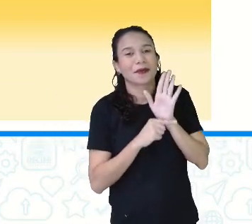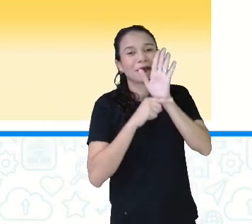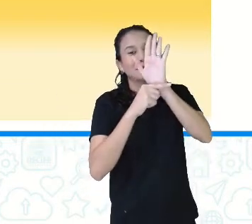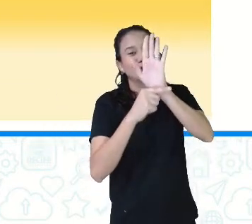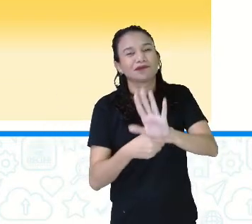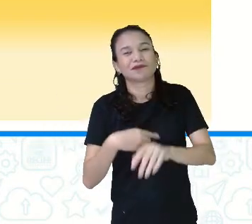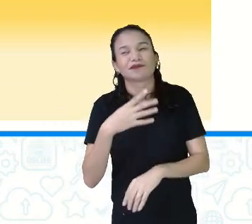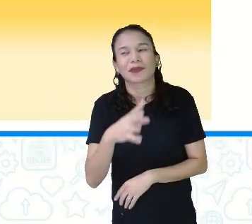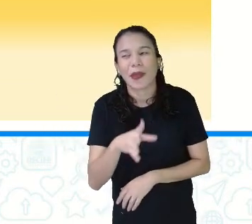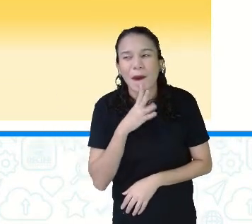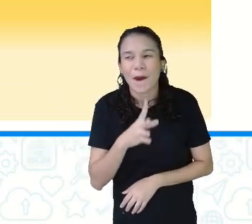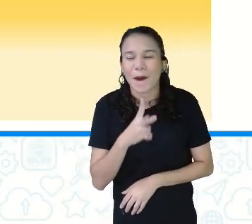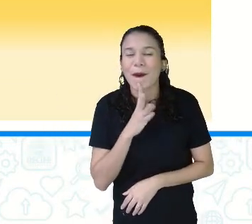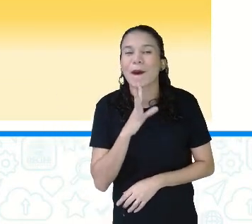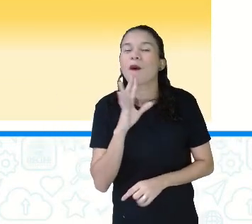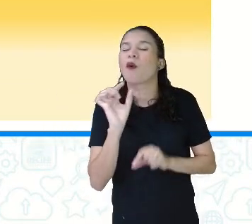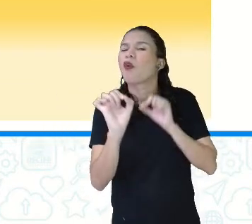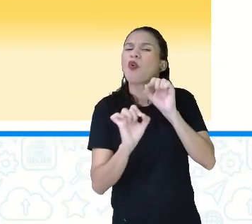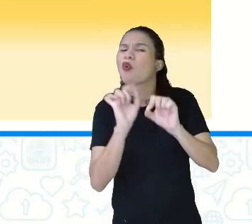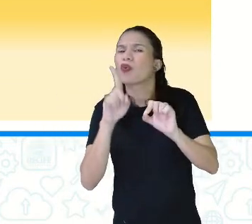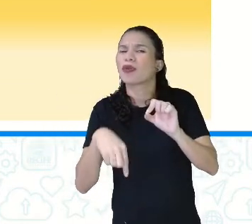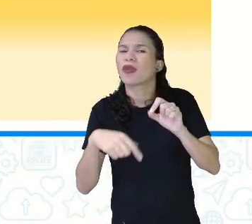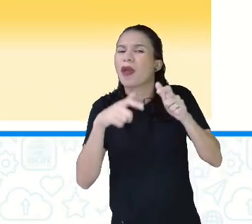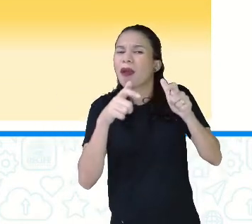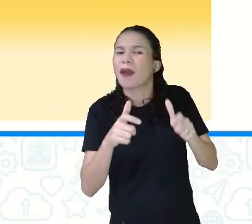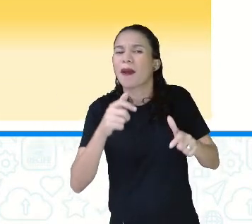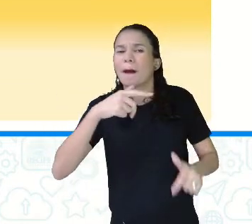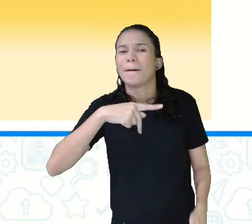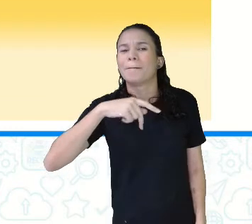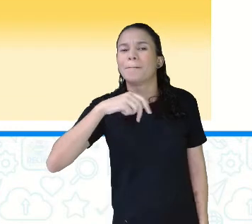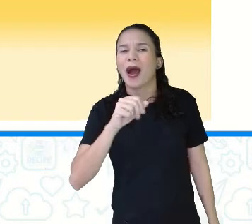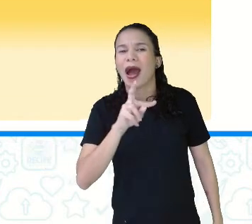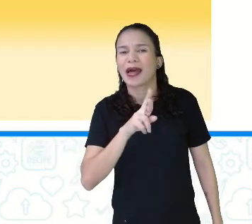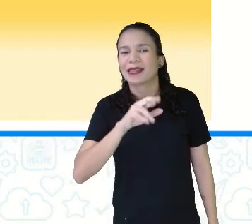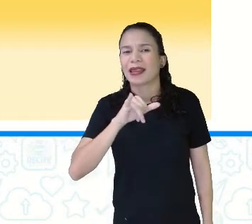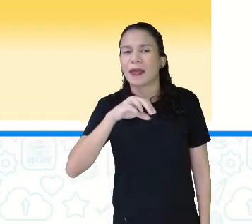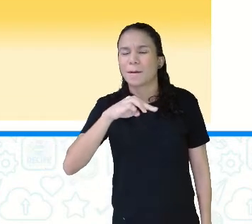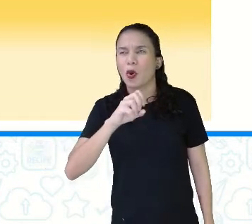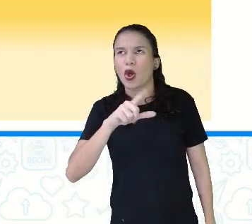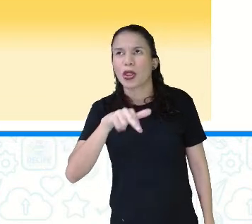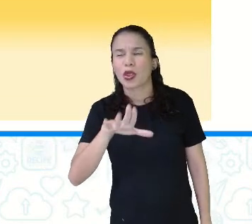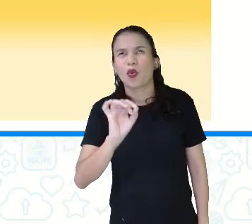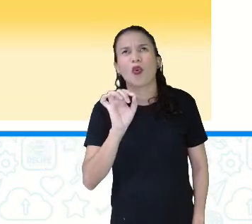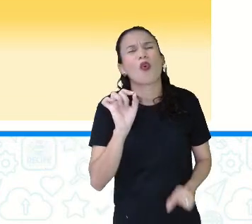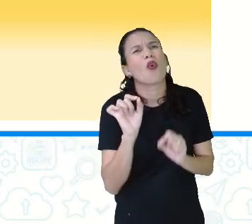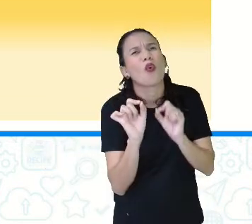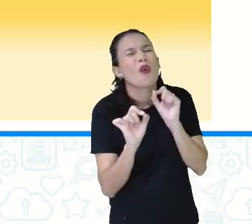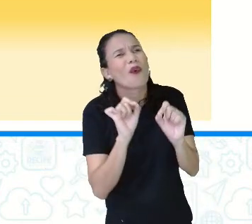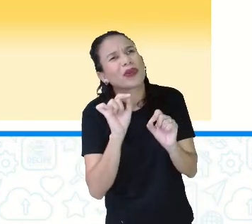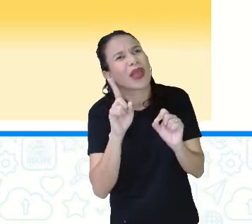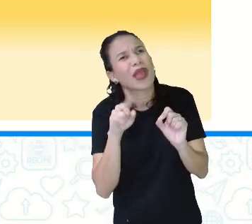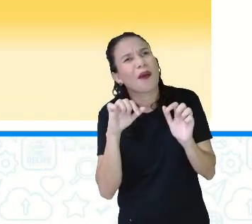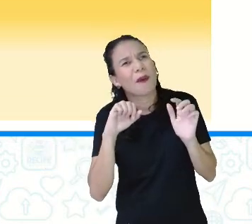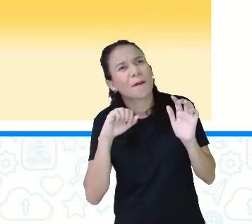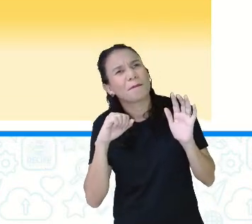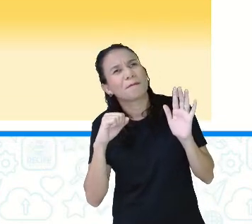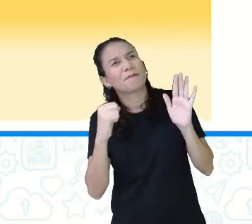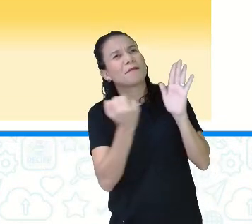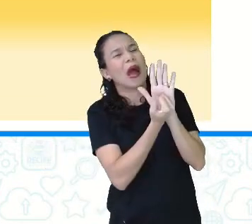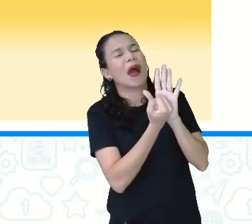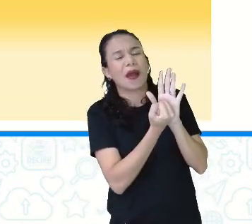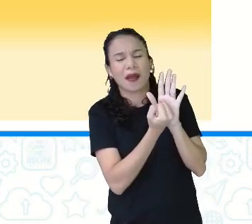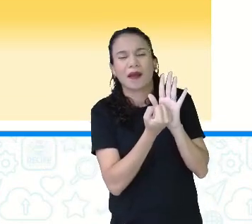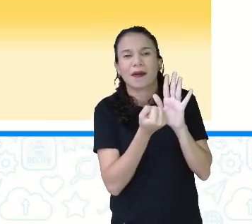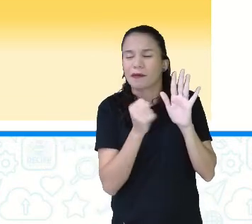a conhecer um pouquinho o que são patrimônios. O que será que são patrimônios, hein? Já falei tanto desta palavra aqui